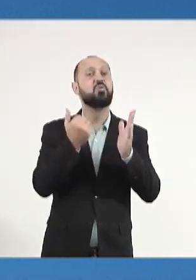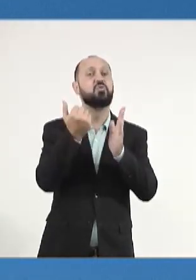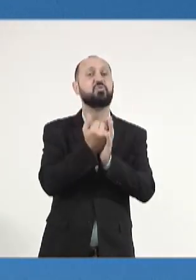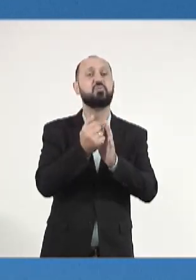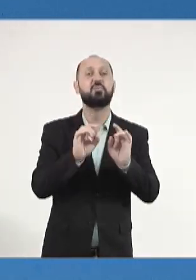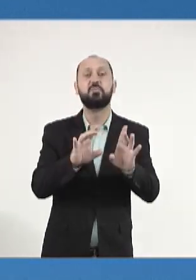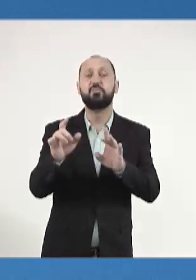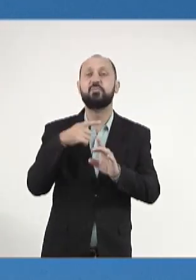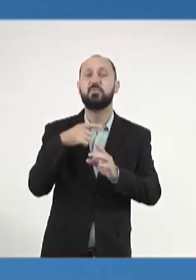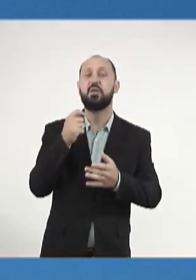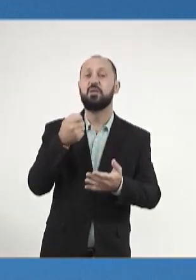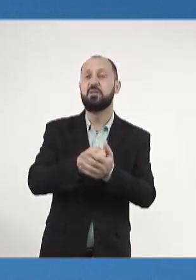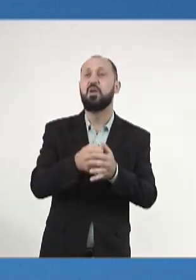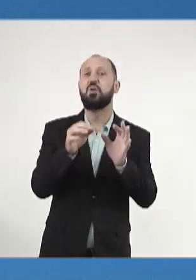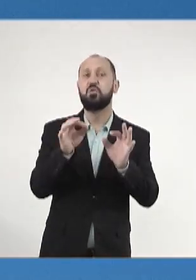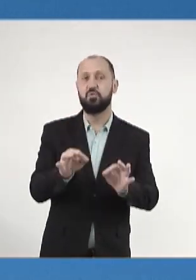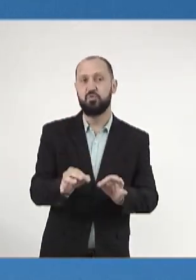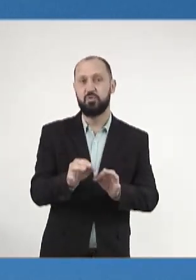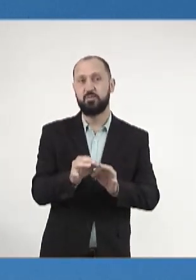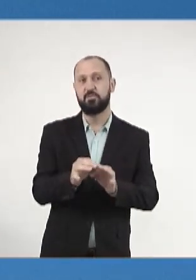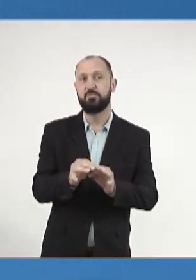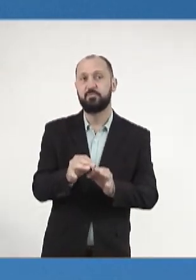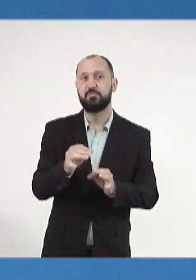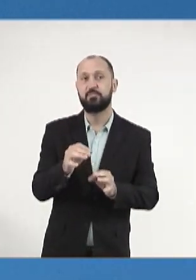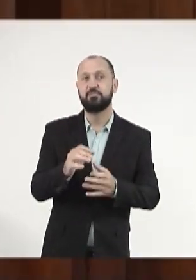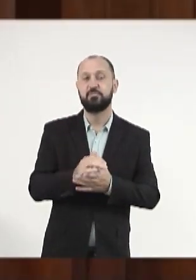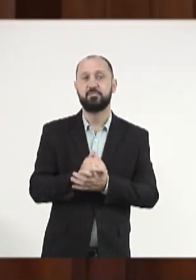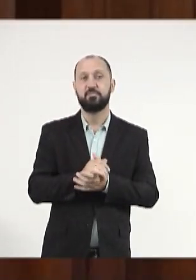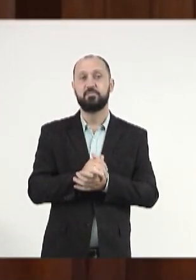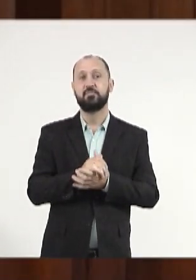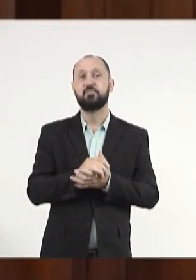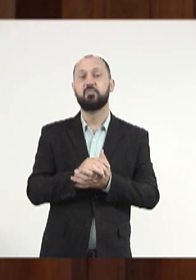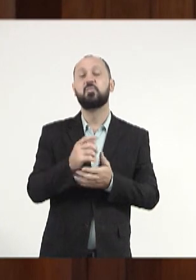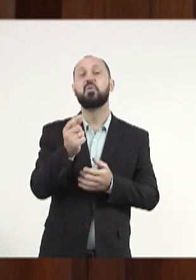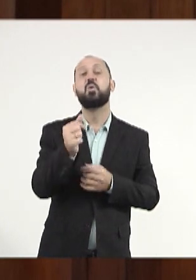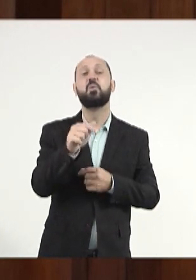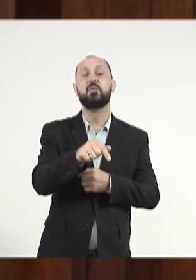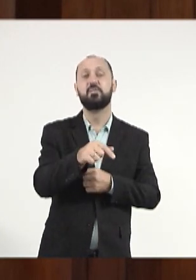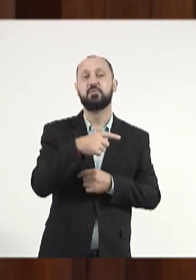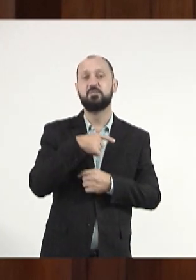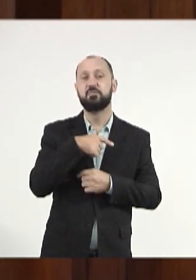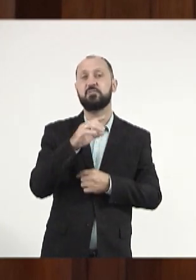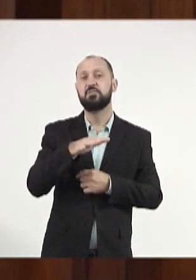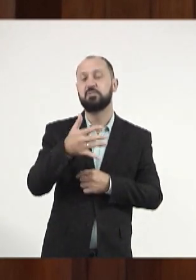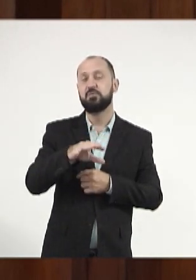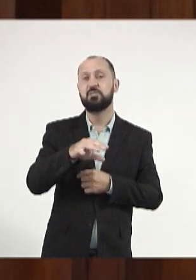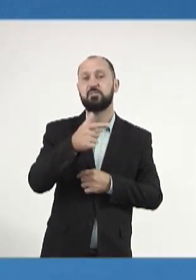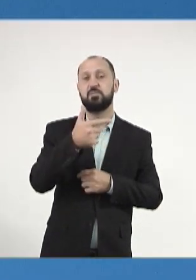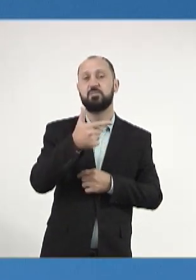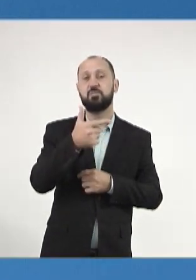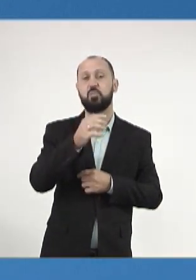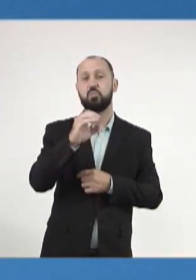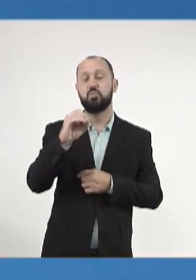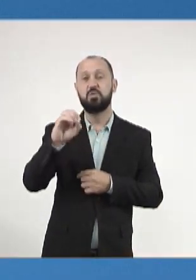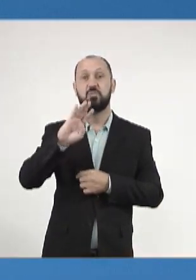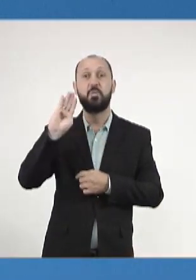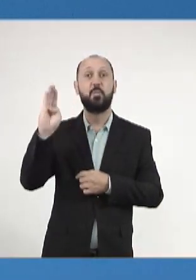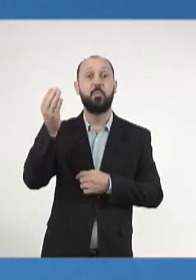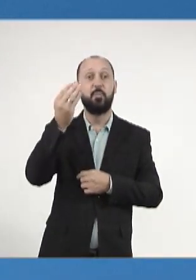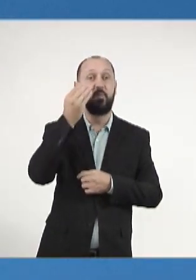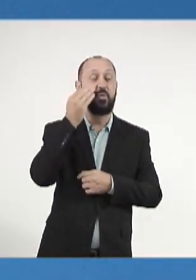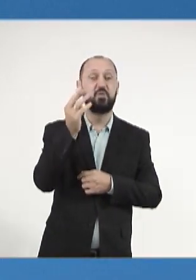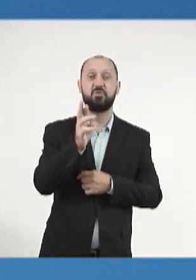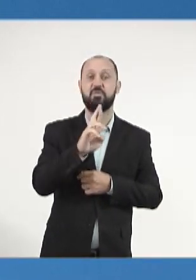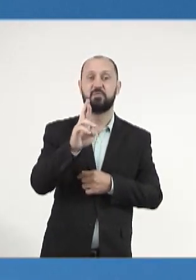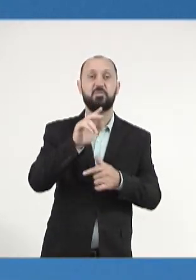valor de mercado, é indenização justa, indenização de mercado. Quanto que custa isso? Estão falando em 200 bilhões de